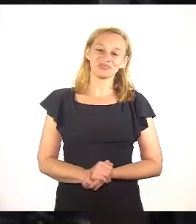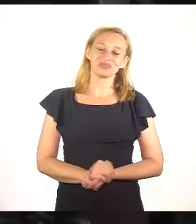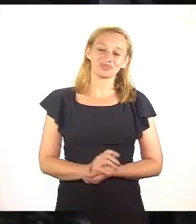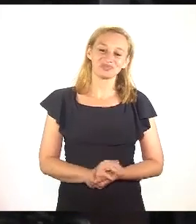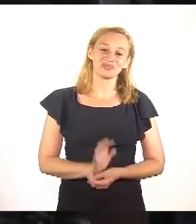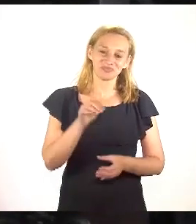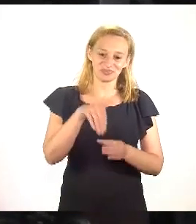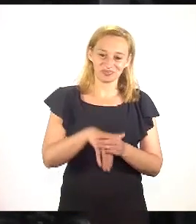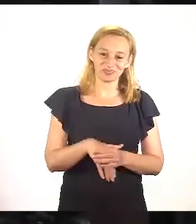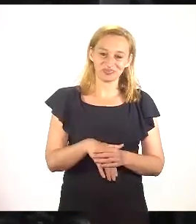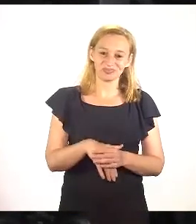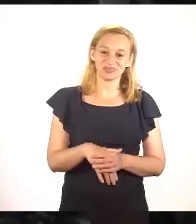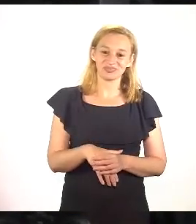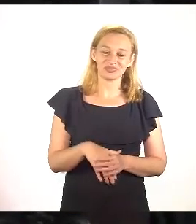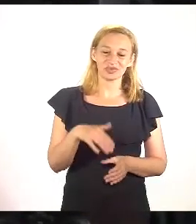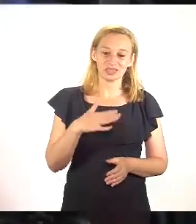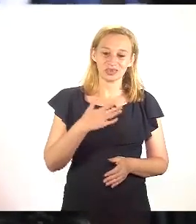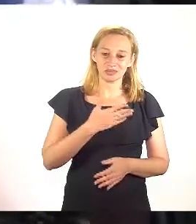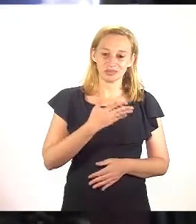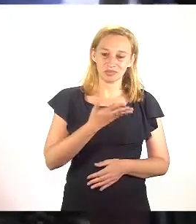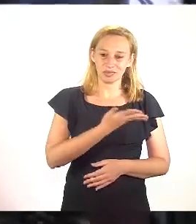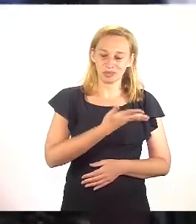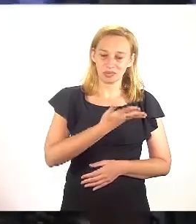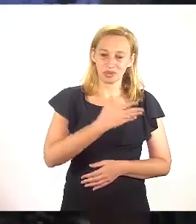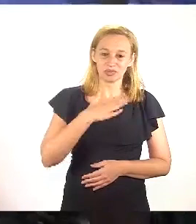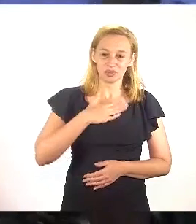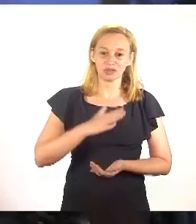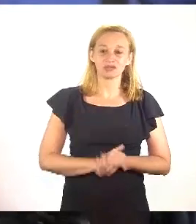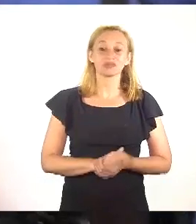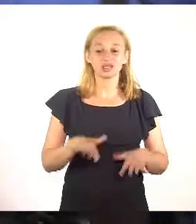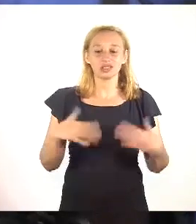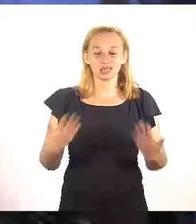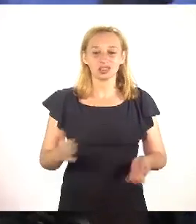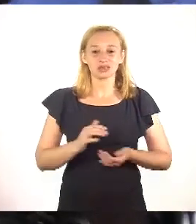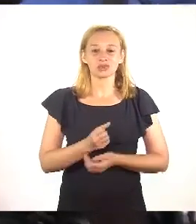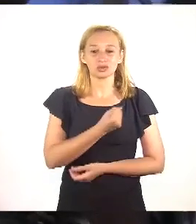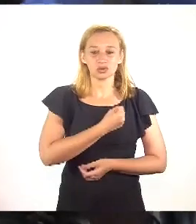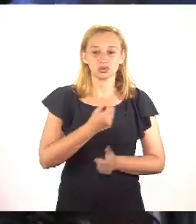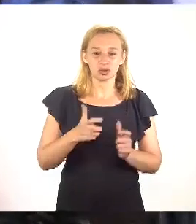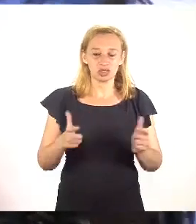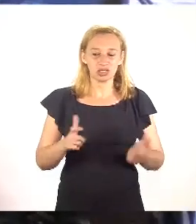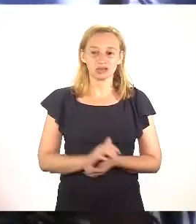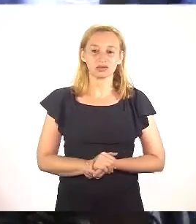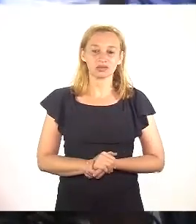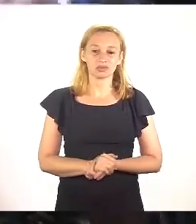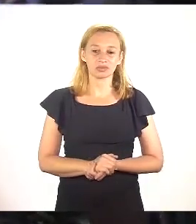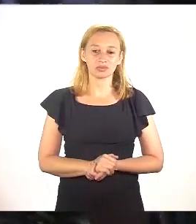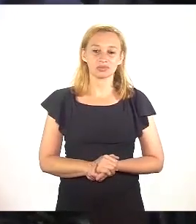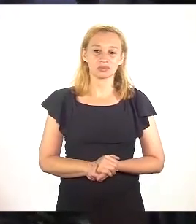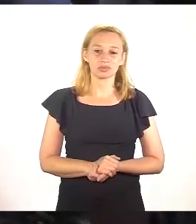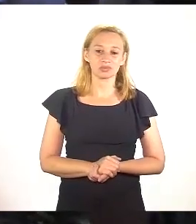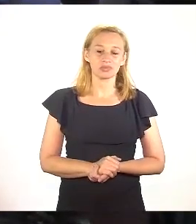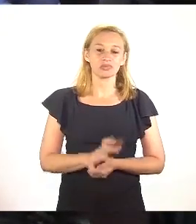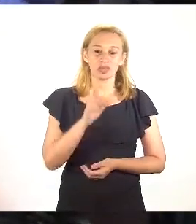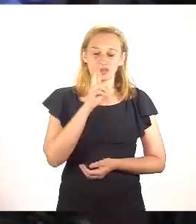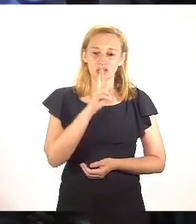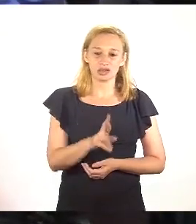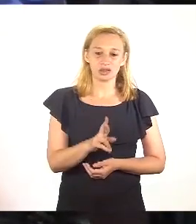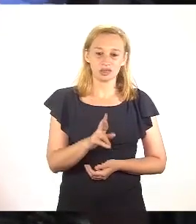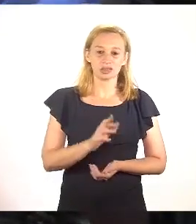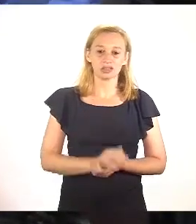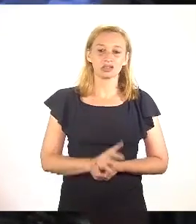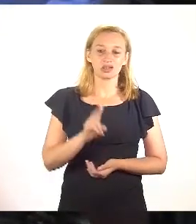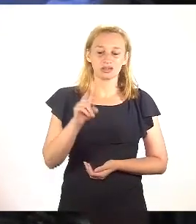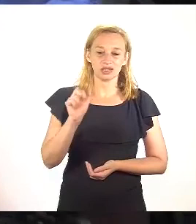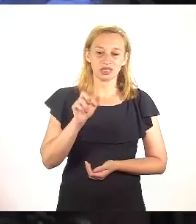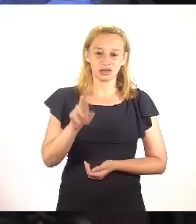Voto conforme meus pares, então, por unanimidade, proclamamos o resultado da sabatina do senhor